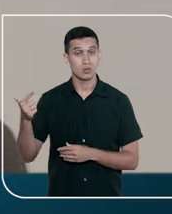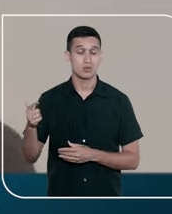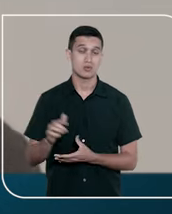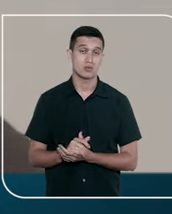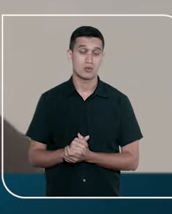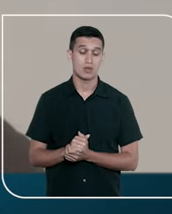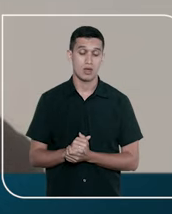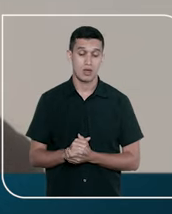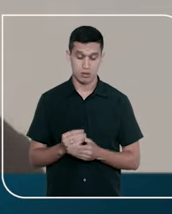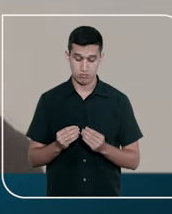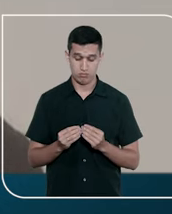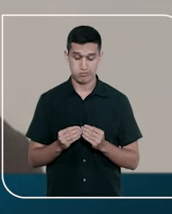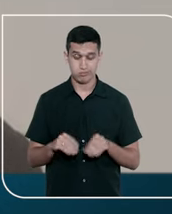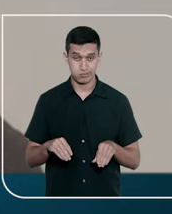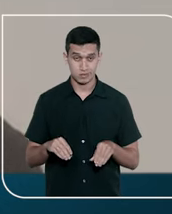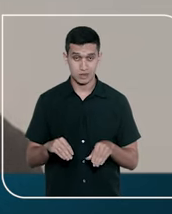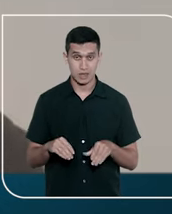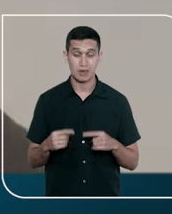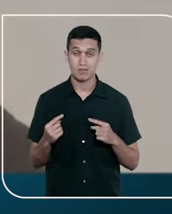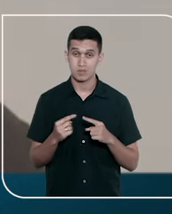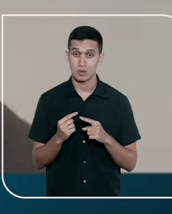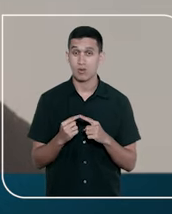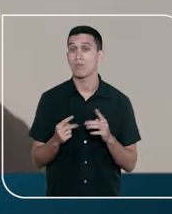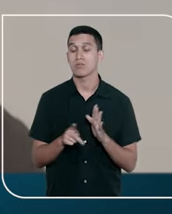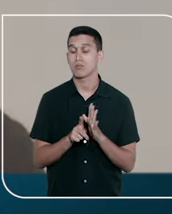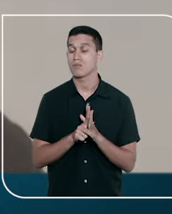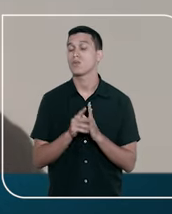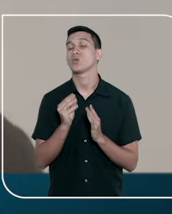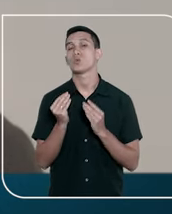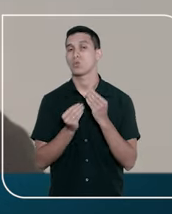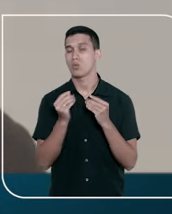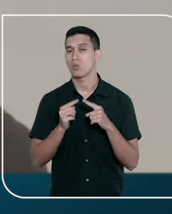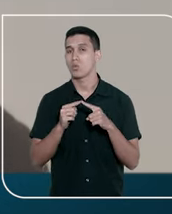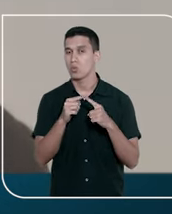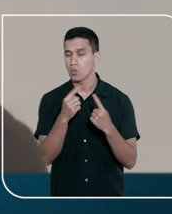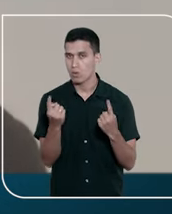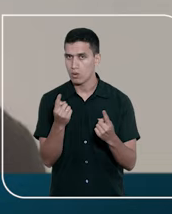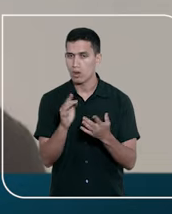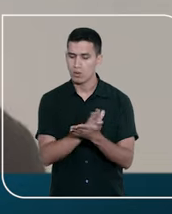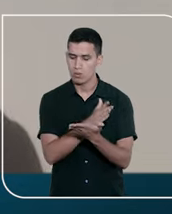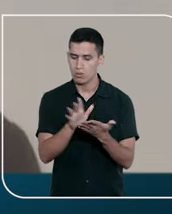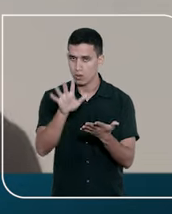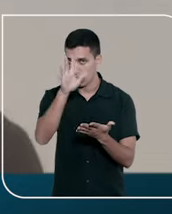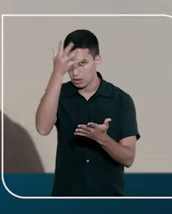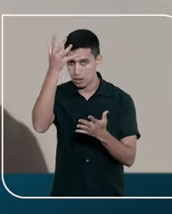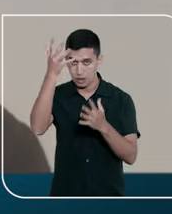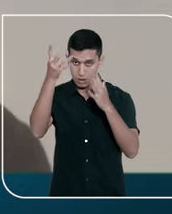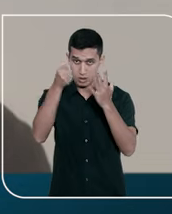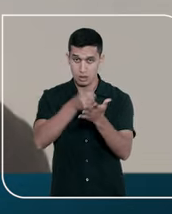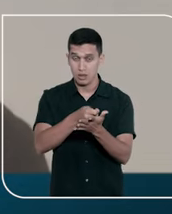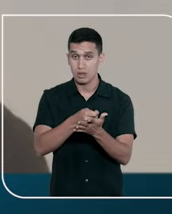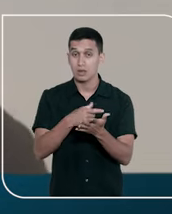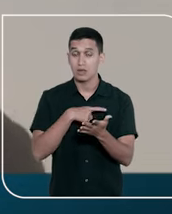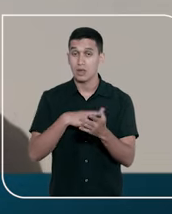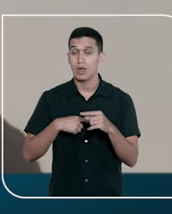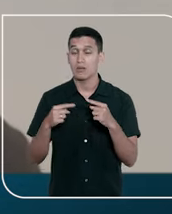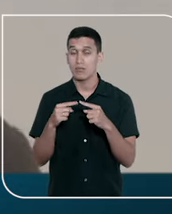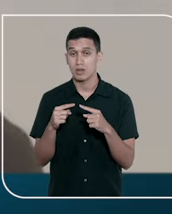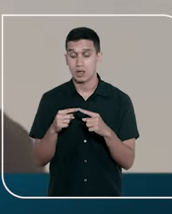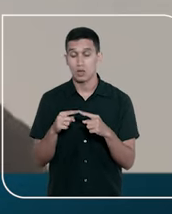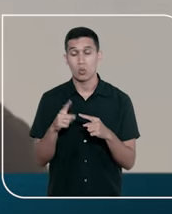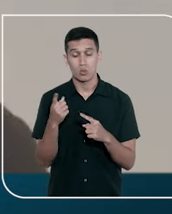O problema do dano moral resulta da forma como a qual algumas decisões têm aplicado ou